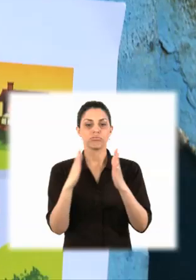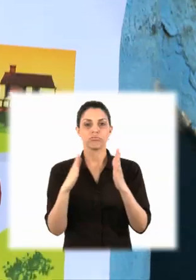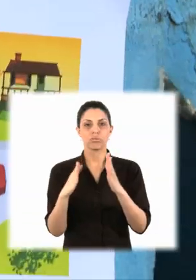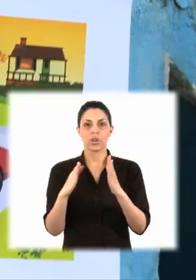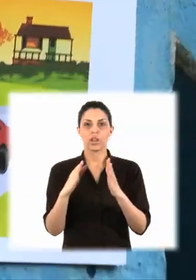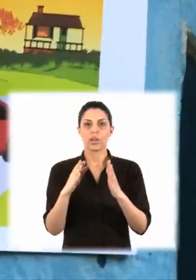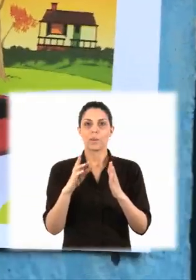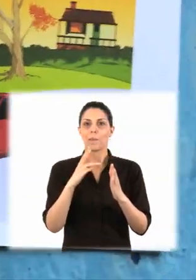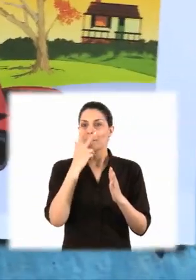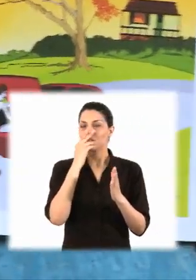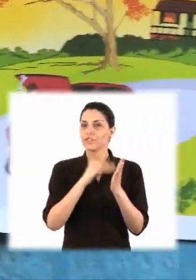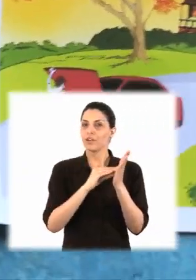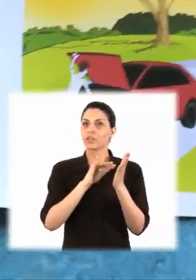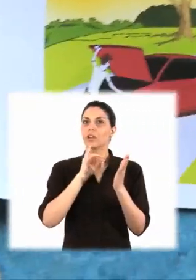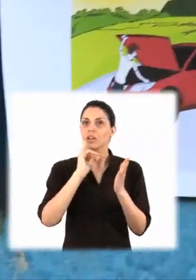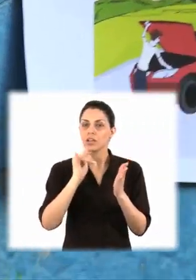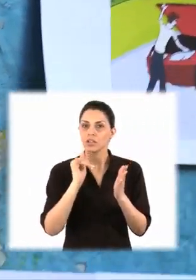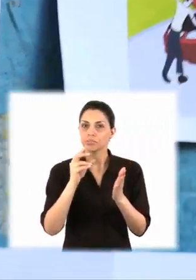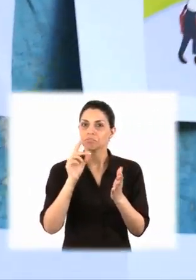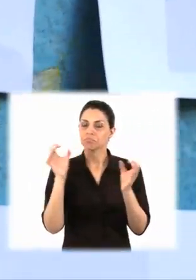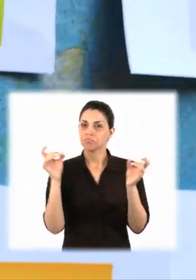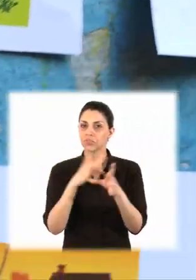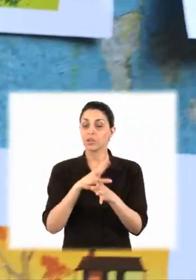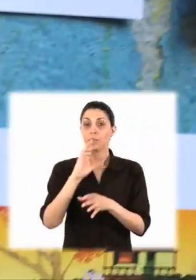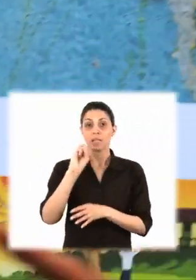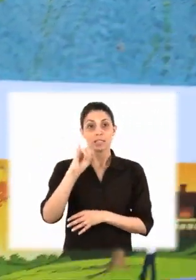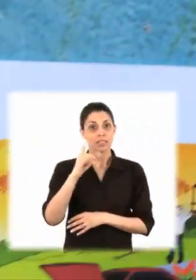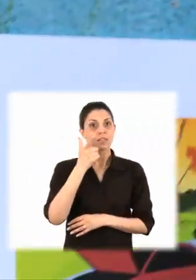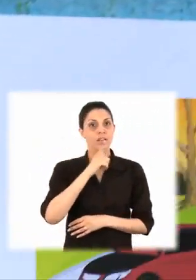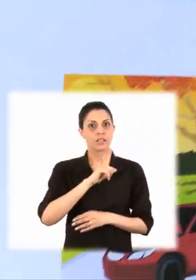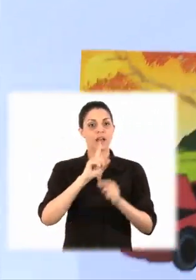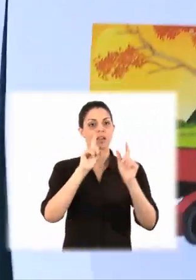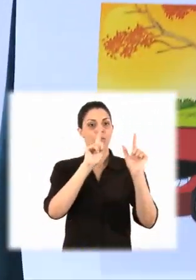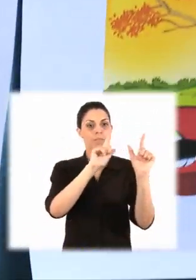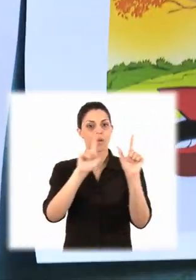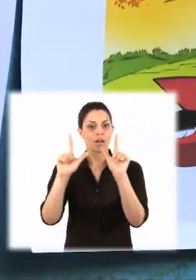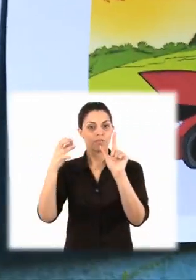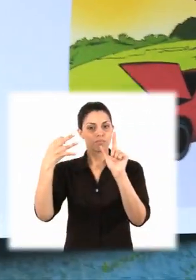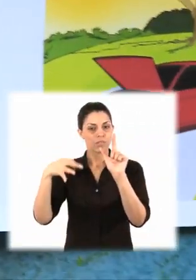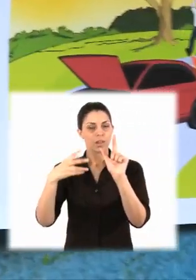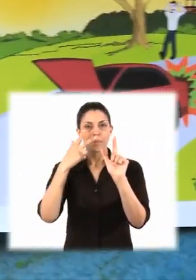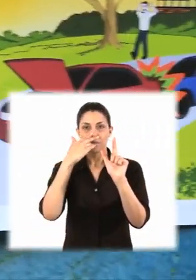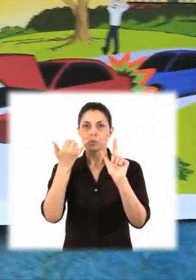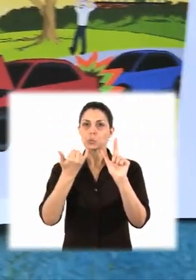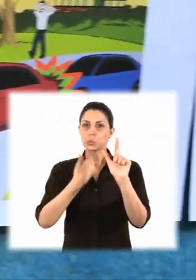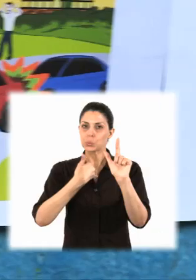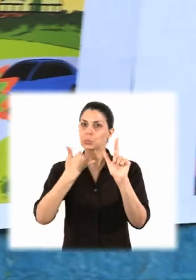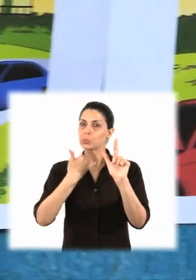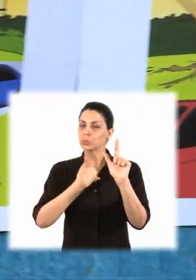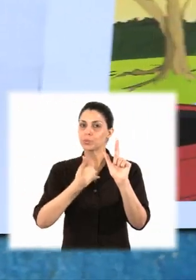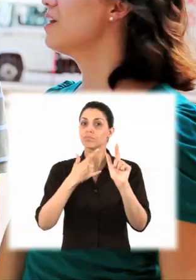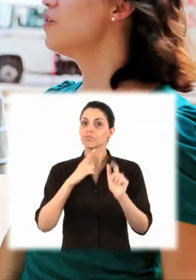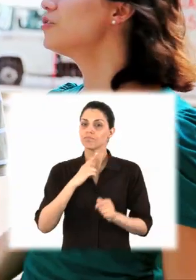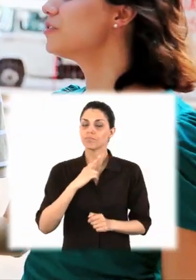elas contam alguma coisa. Mas se a gente conseguir organizar elas numa determinada ordem, elas podem contar uma história pra gente. Onde você